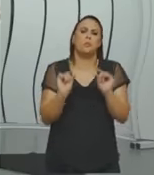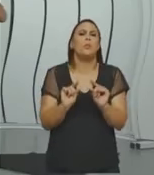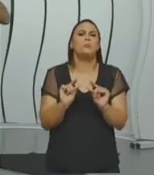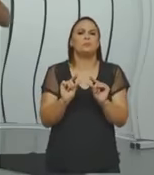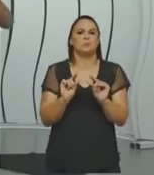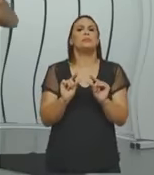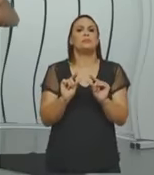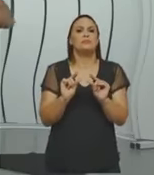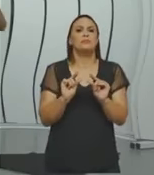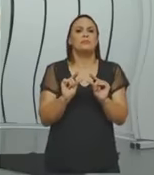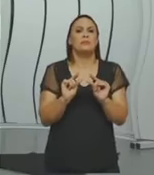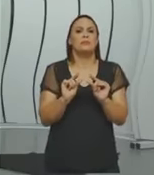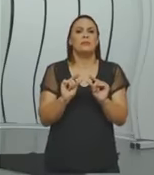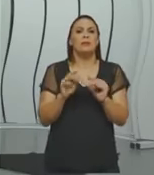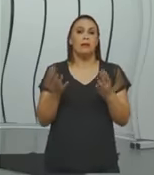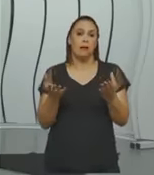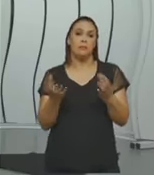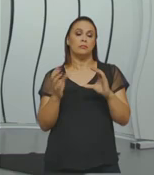uniformemente durante